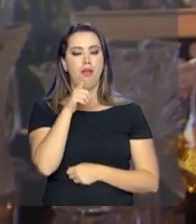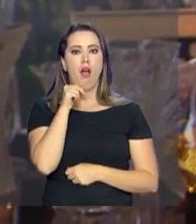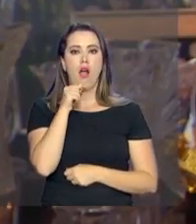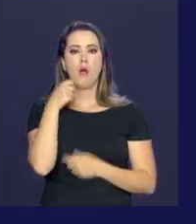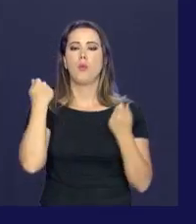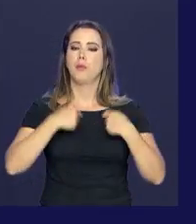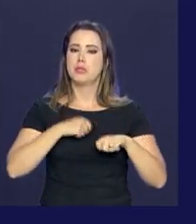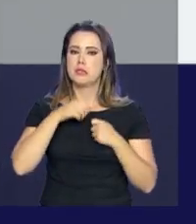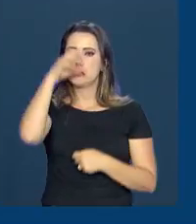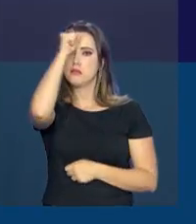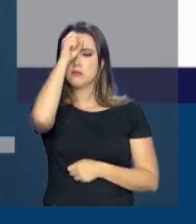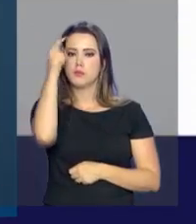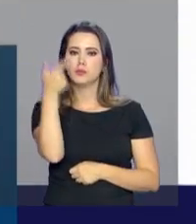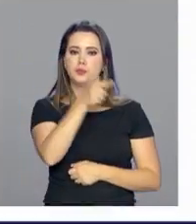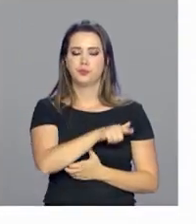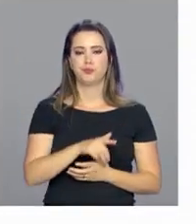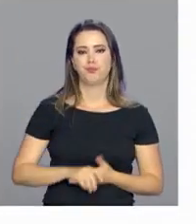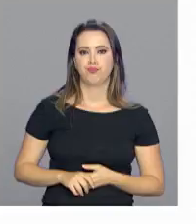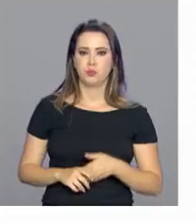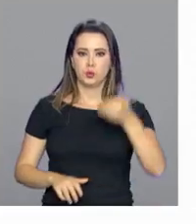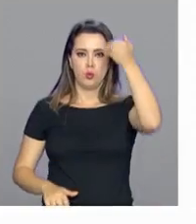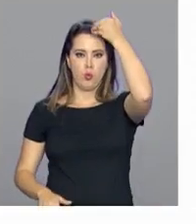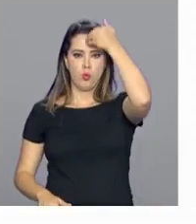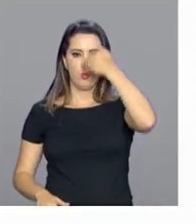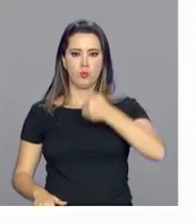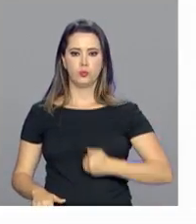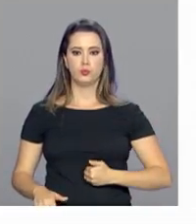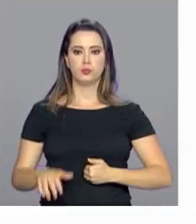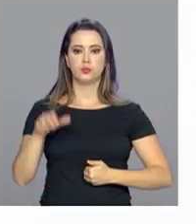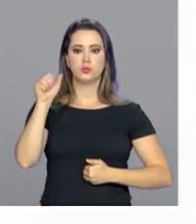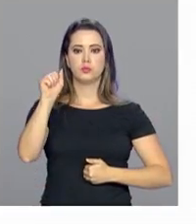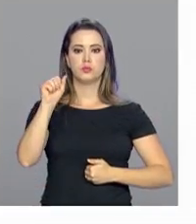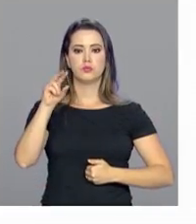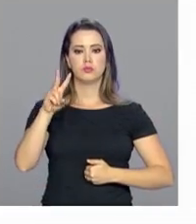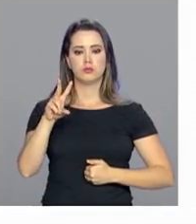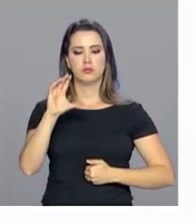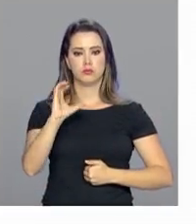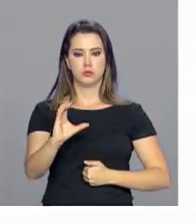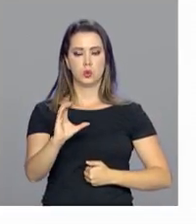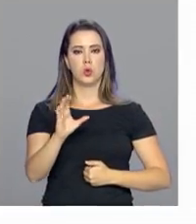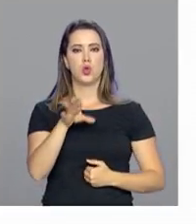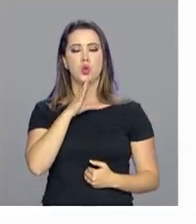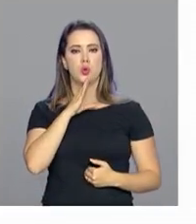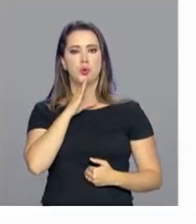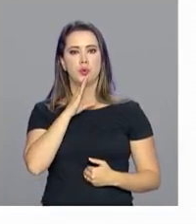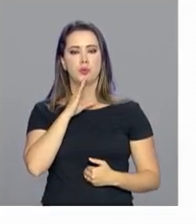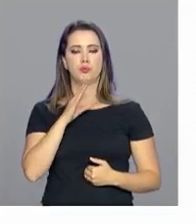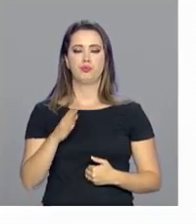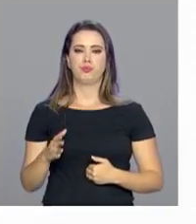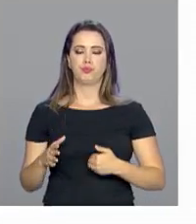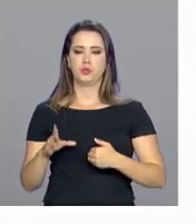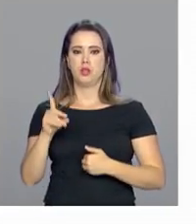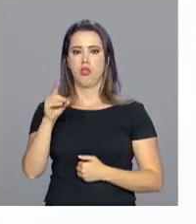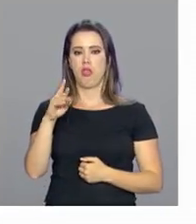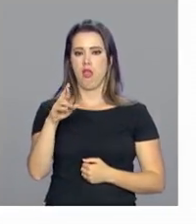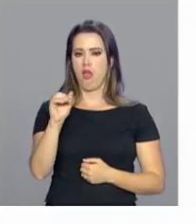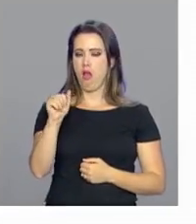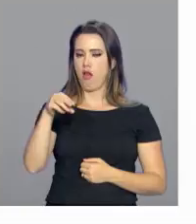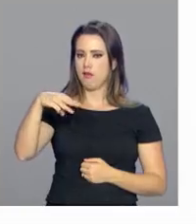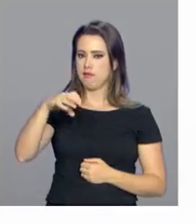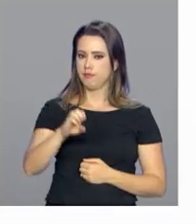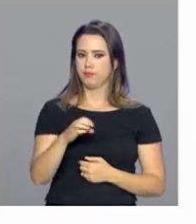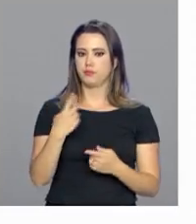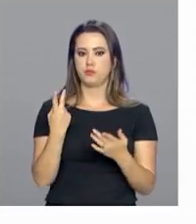aprender o acidente vascular encefálico ou cerebral avc mais conhecido como derrame ocorre quando o fornecimento